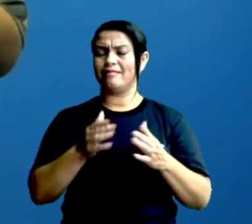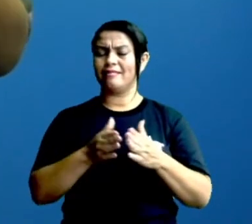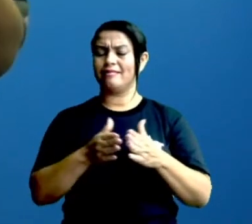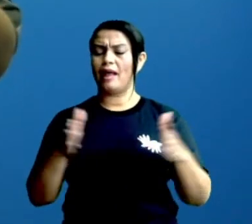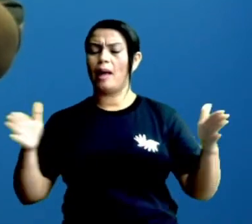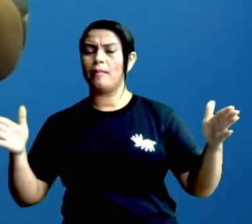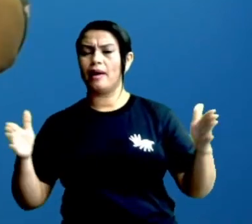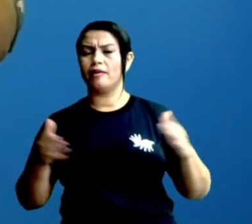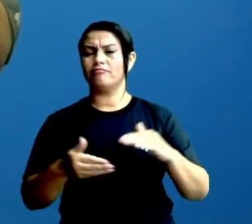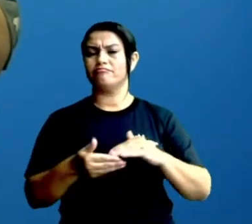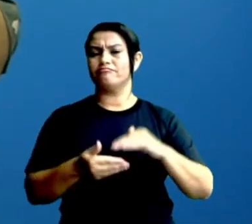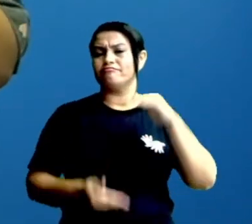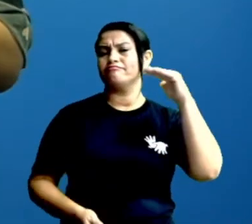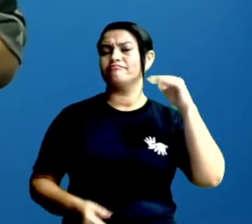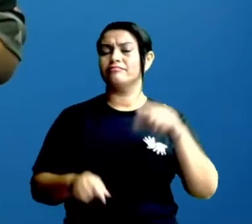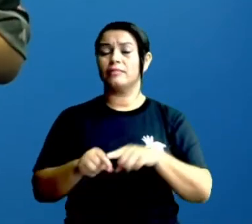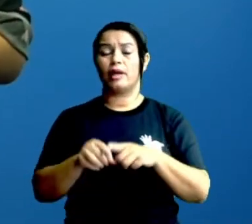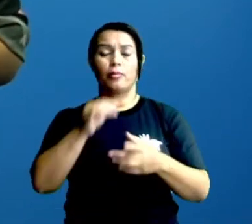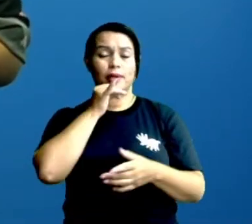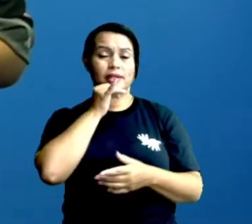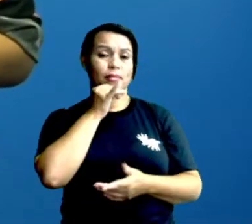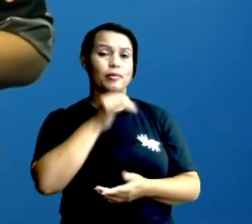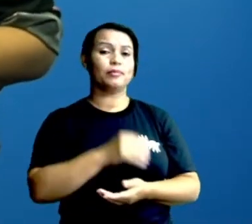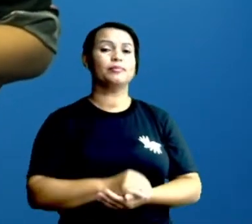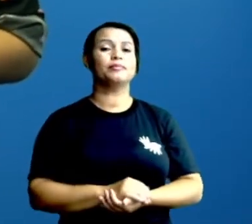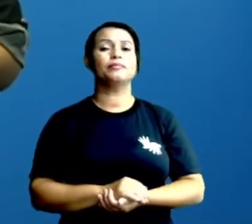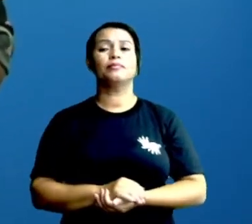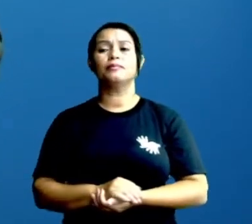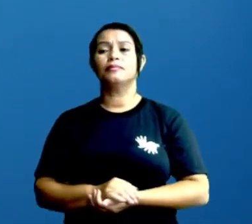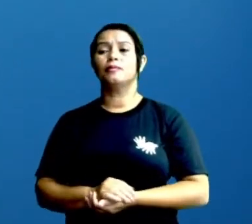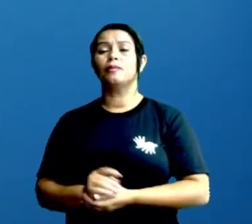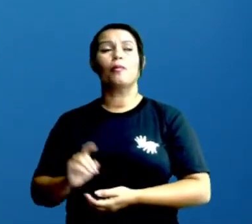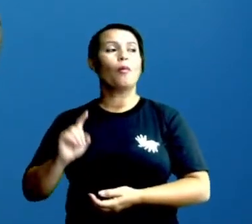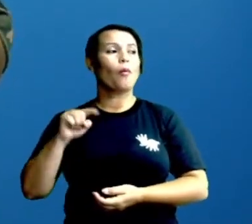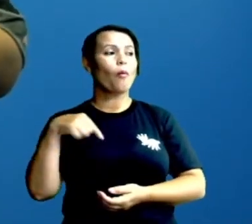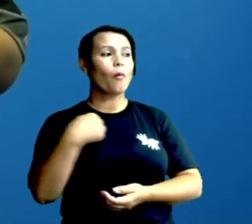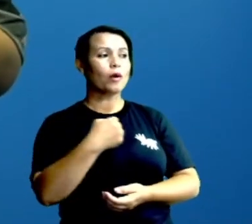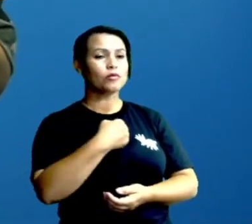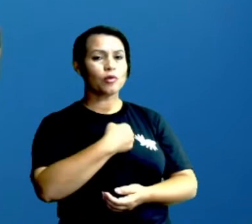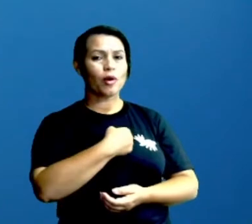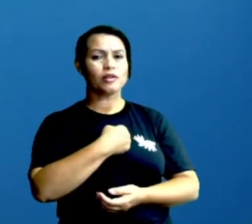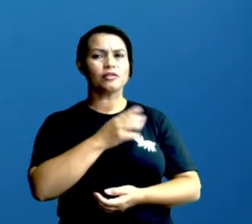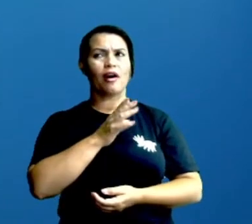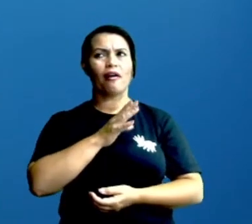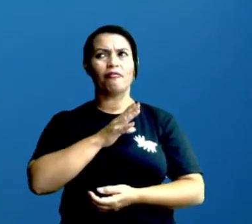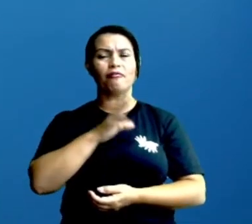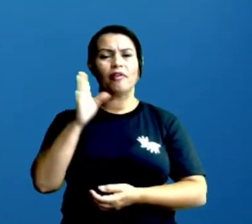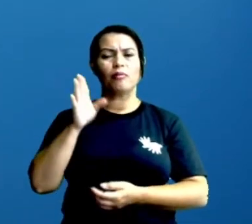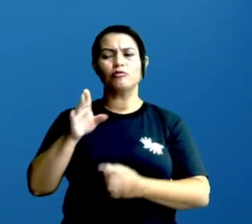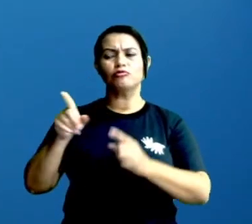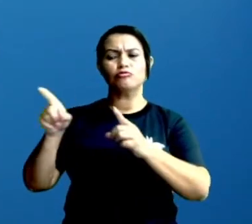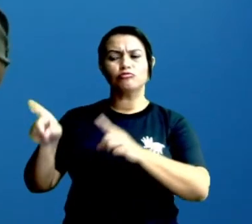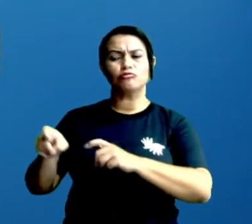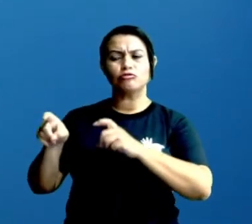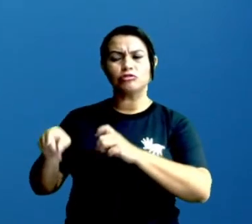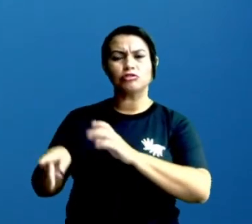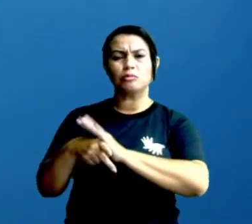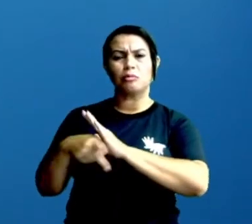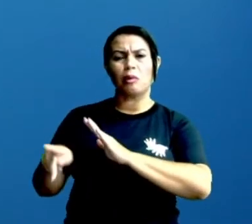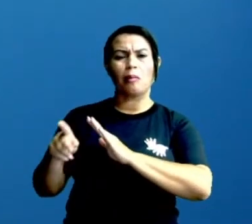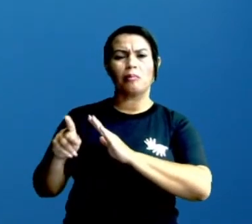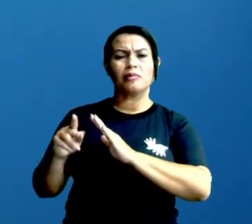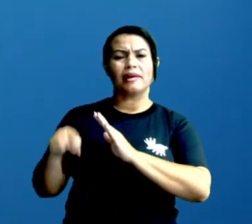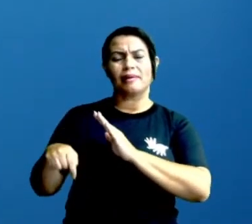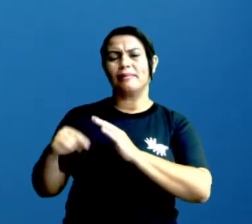tá? Vê só, vou dar um exemplo para vocês. Quando a gente vai numa roça, aqui mesmo, na nossa cidade, em